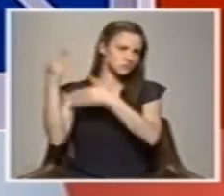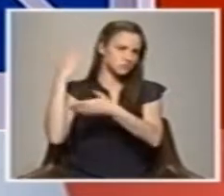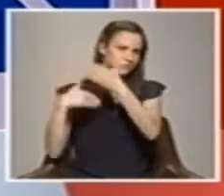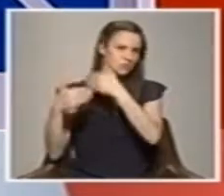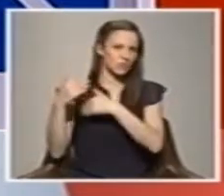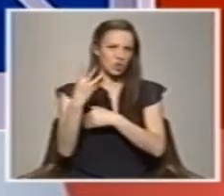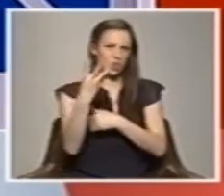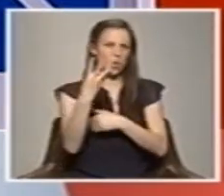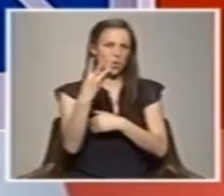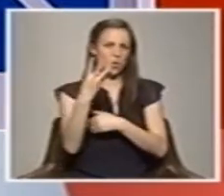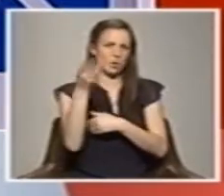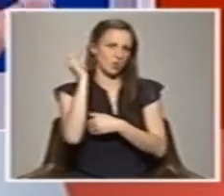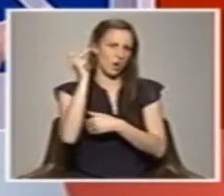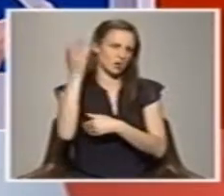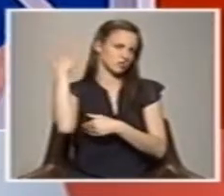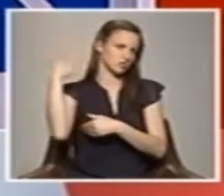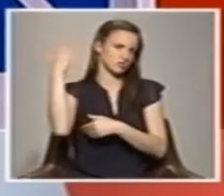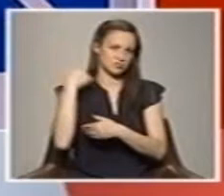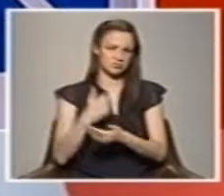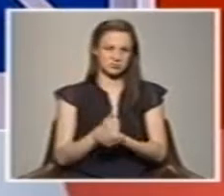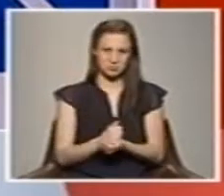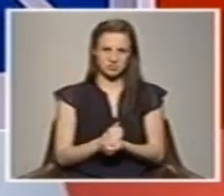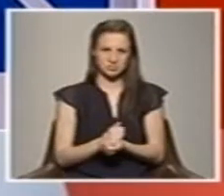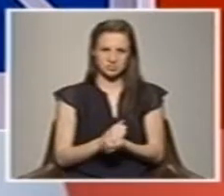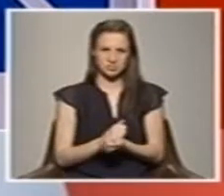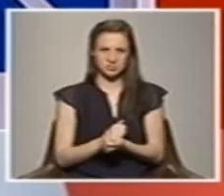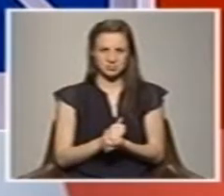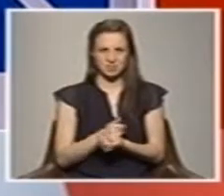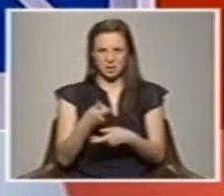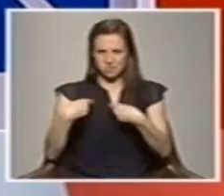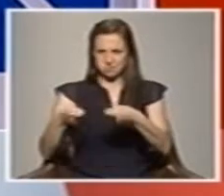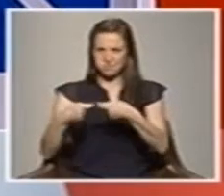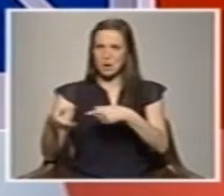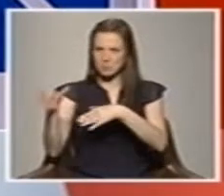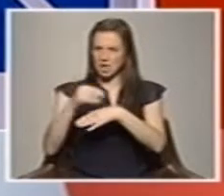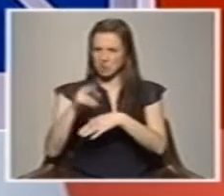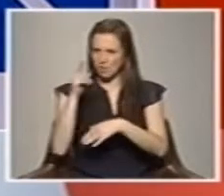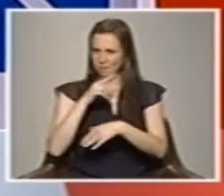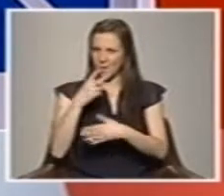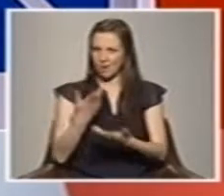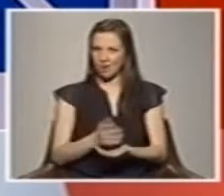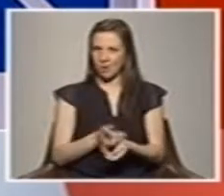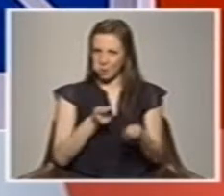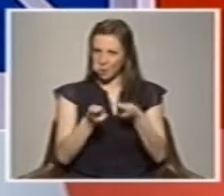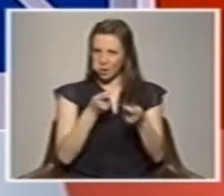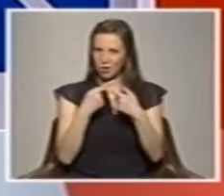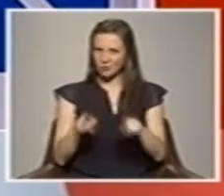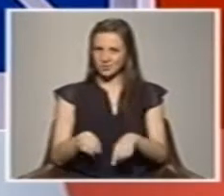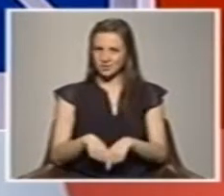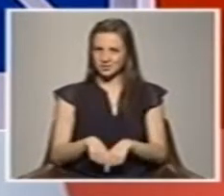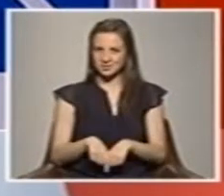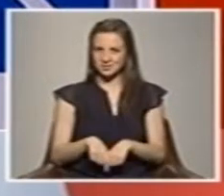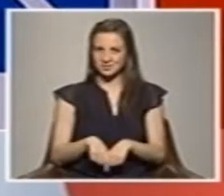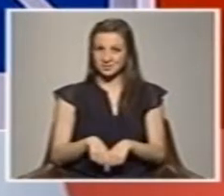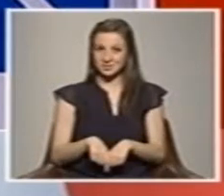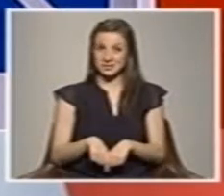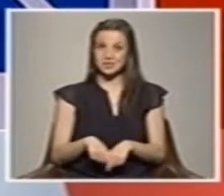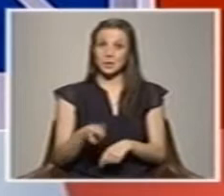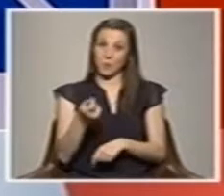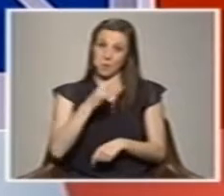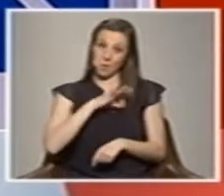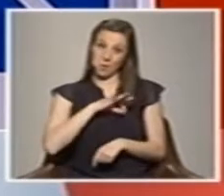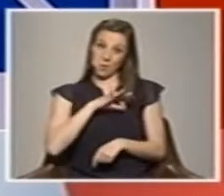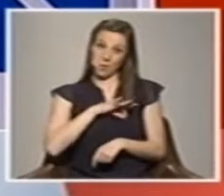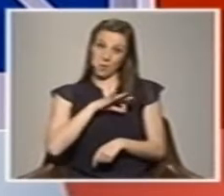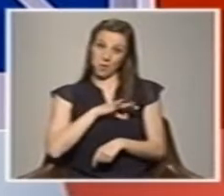4 anos, há 4 anos atrás, que a sua gestão era um bocadinho diferente é que é hoje. Logo, havendo menos um ordenado,